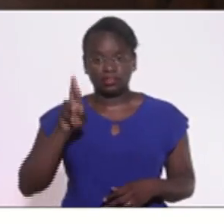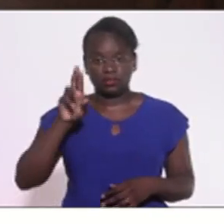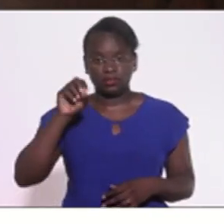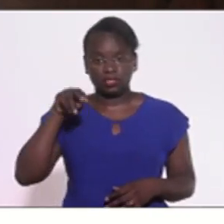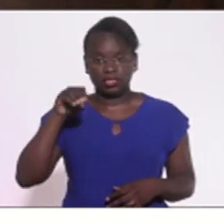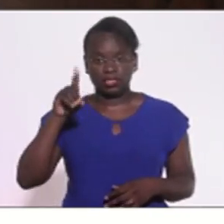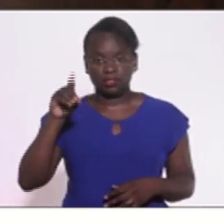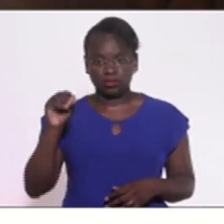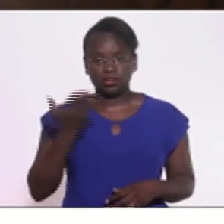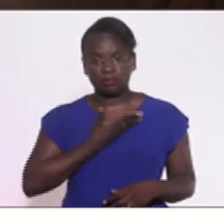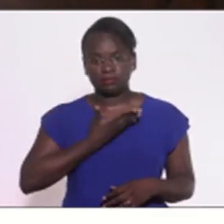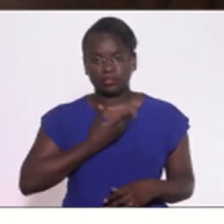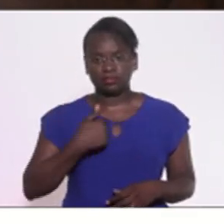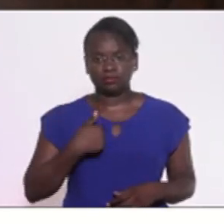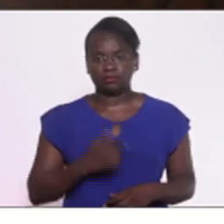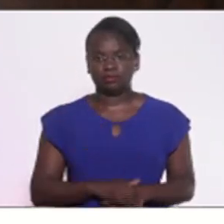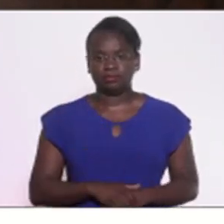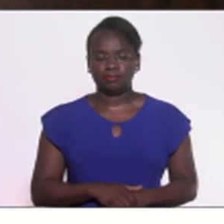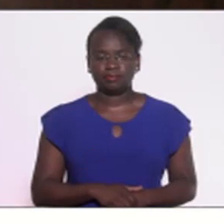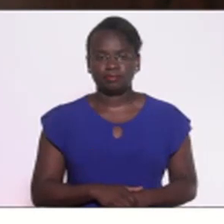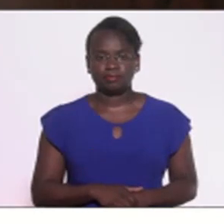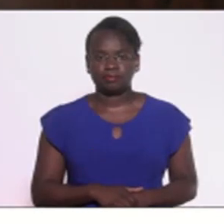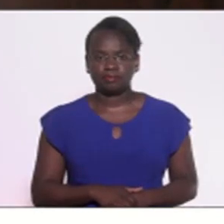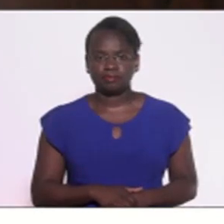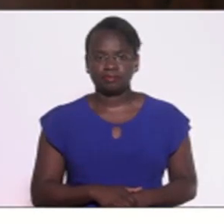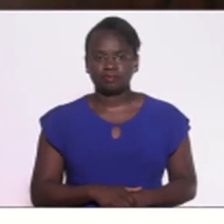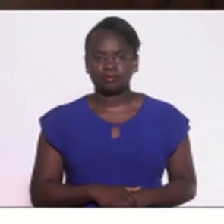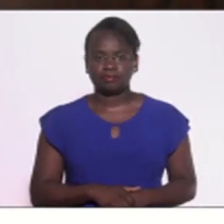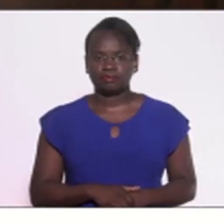Ronaldo Gomes Leves como amigo.